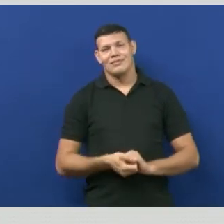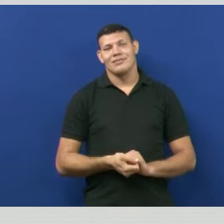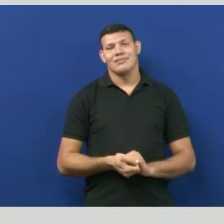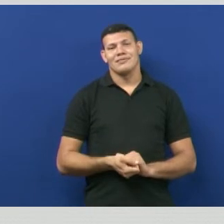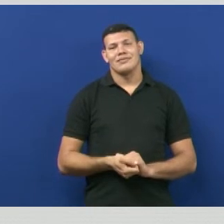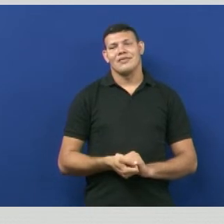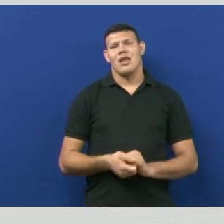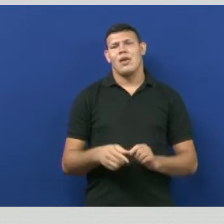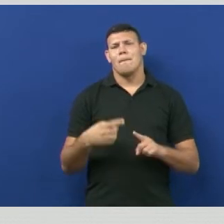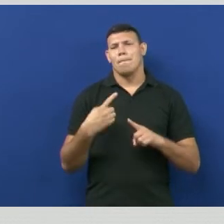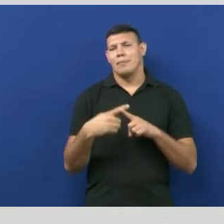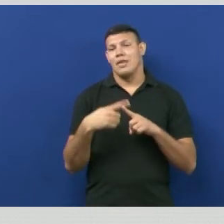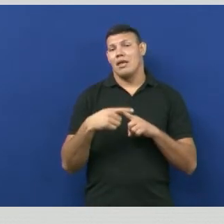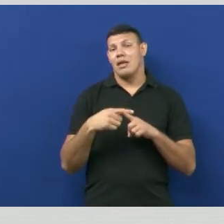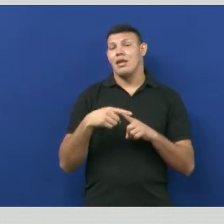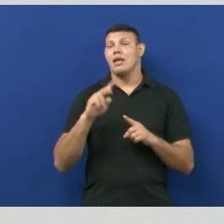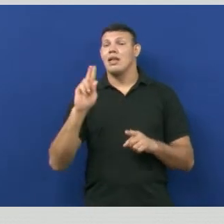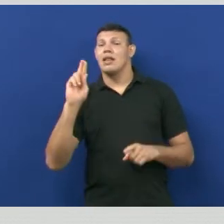No